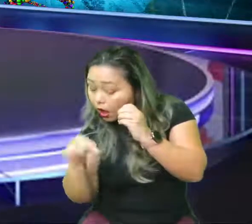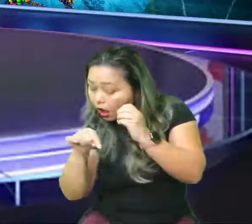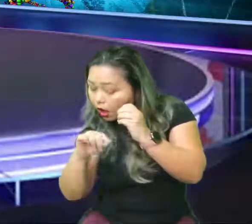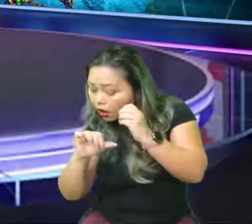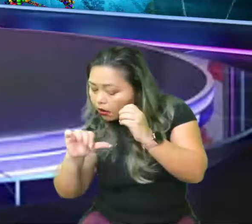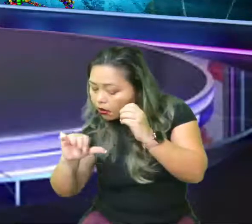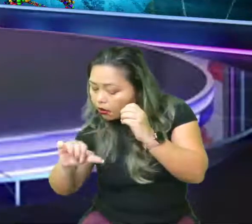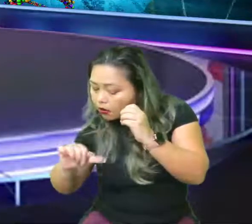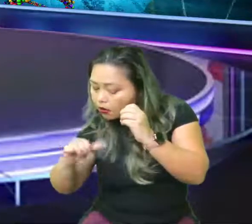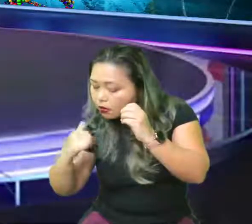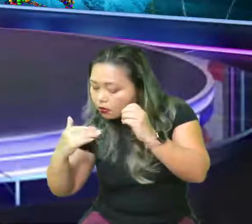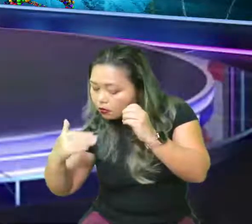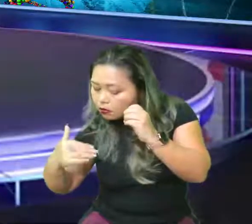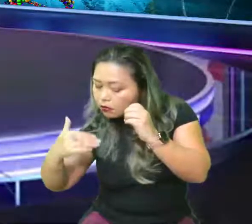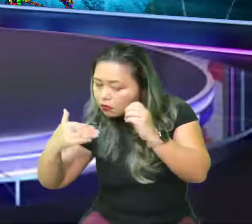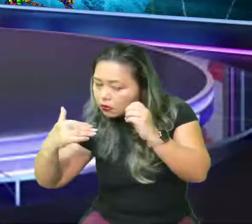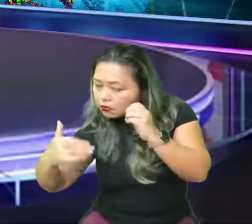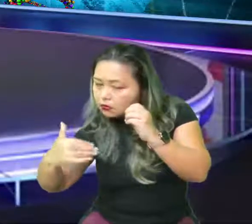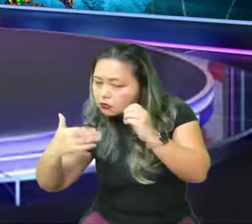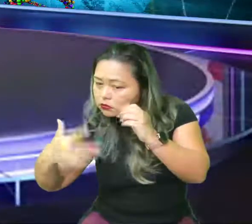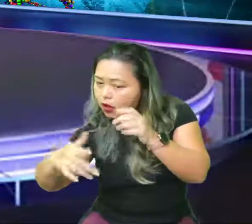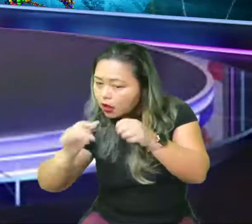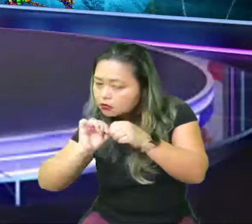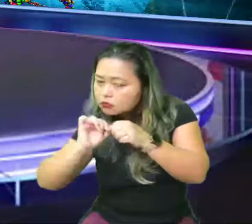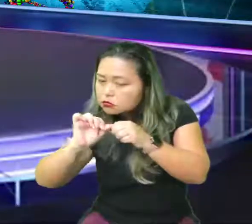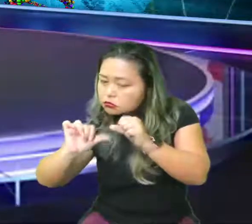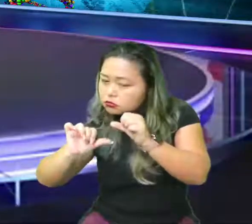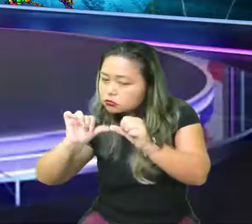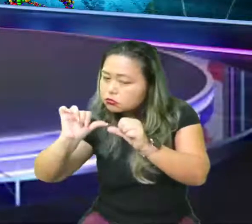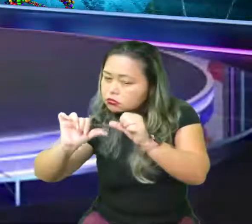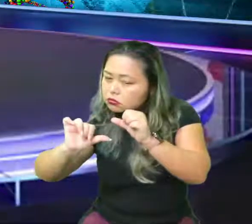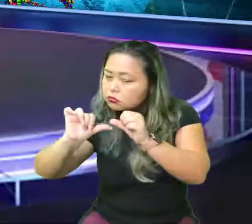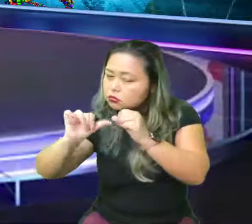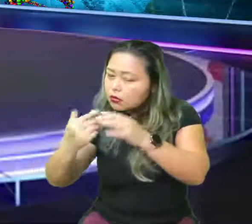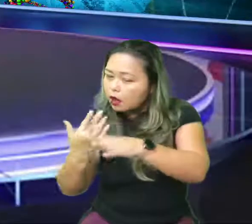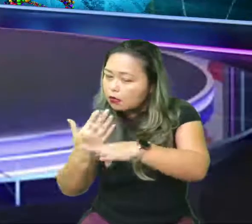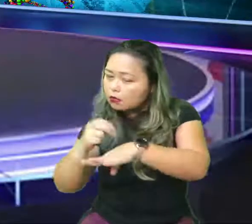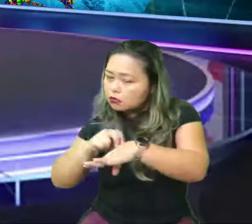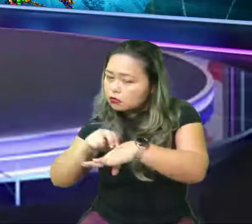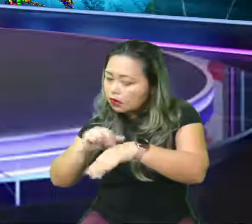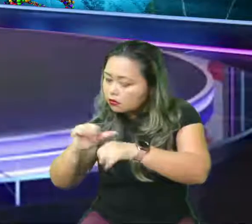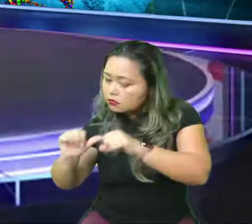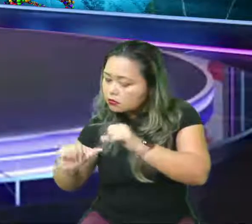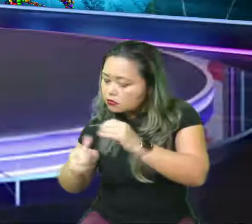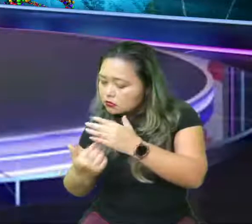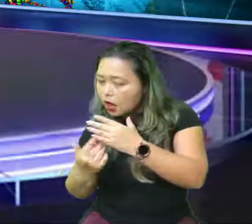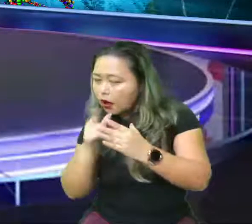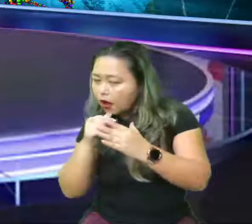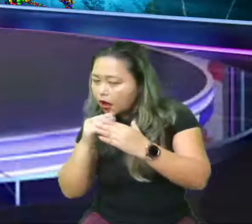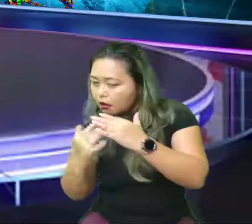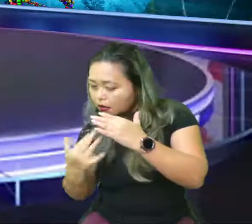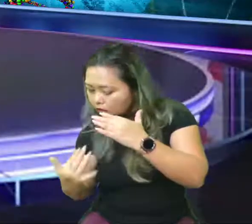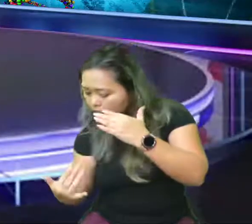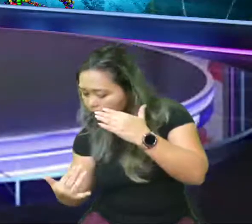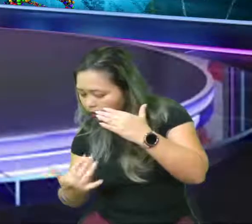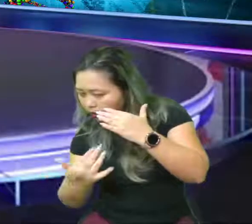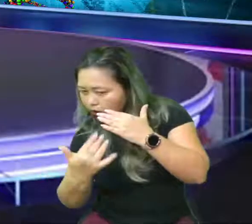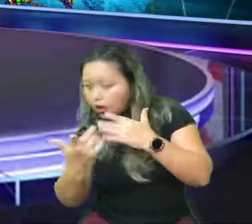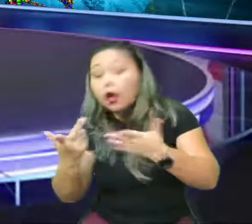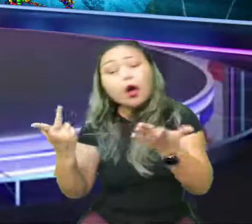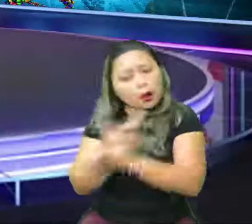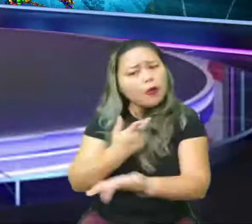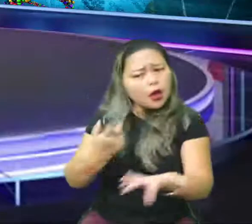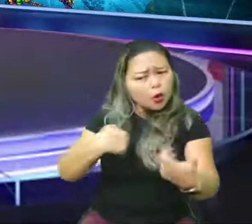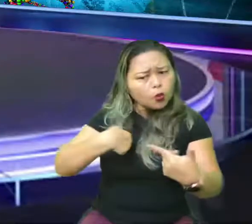sofreram um processo evolutivo, todos eles sofreram transformações. Essas transformações também que ocorrem